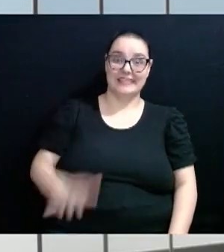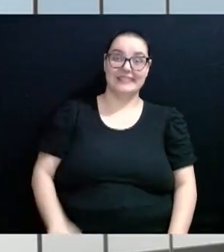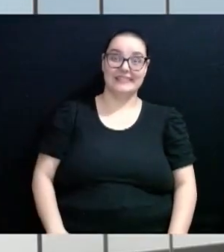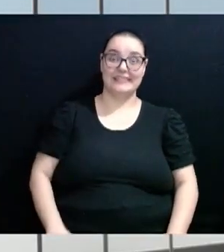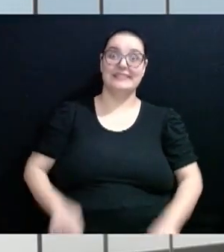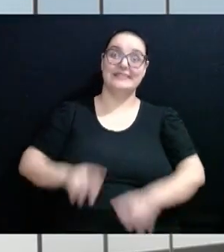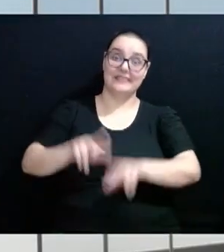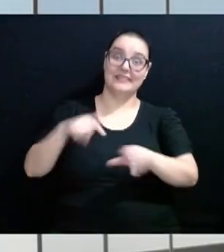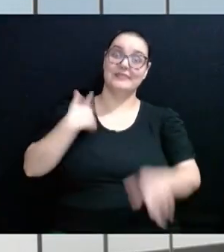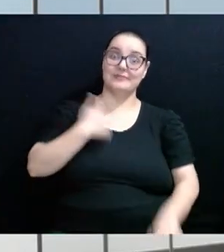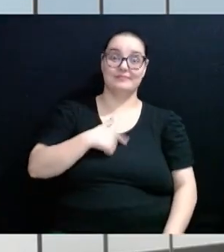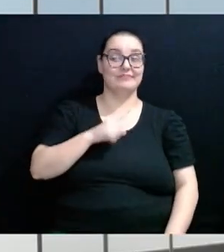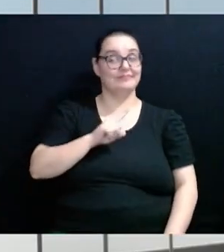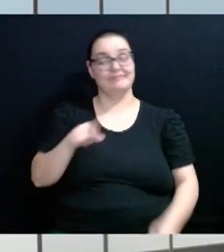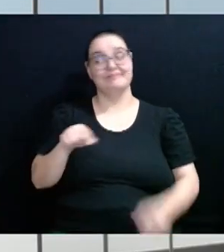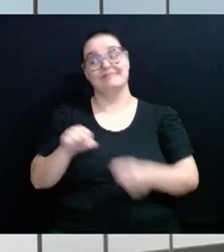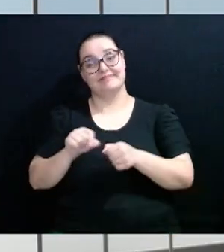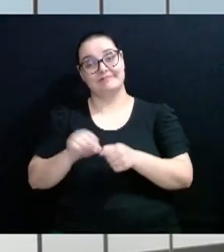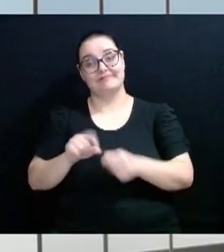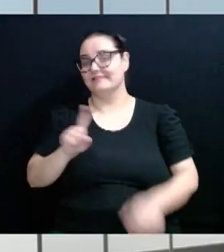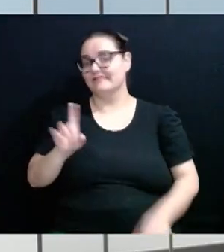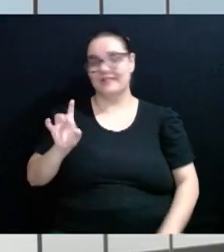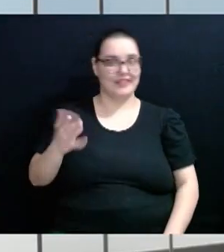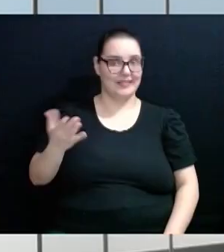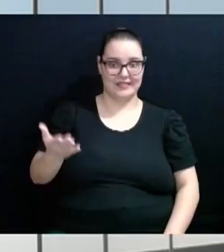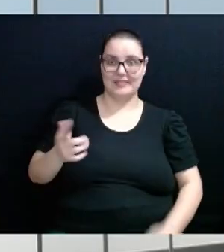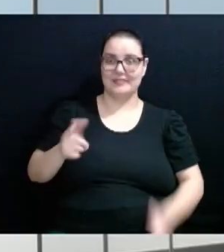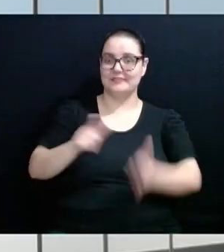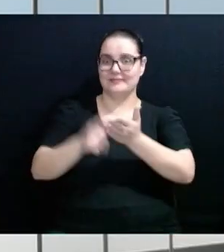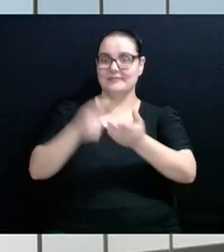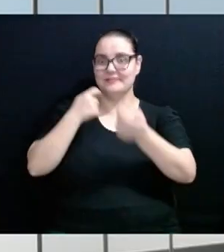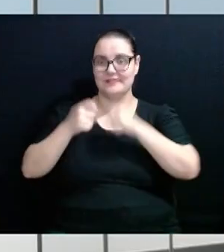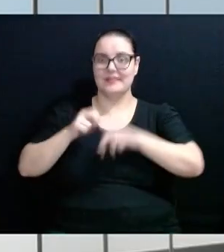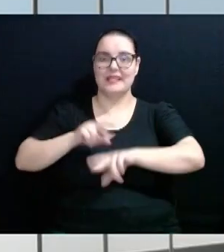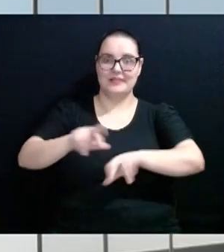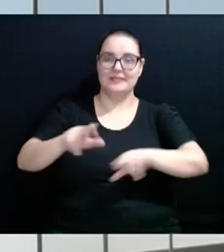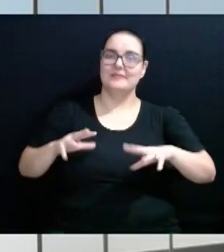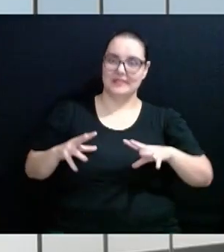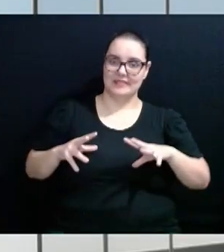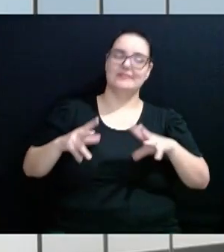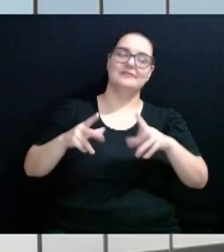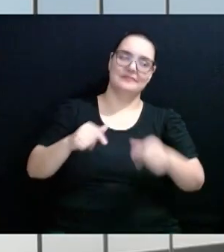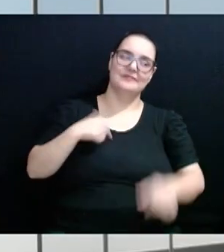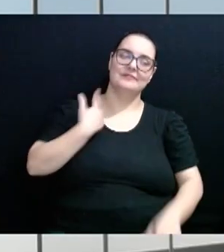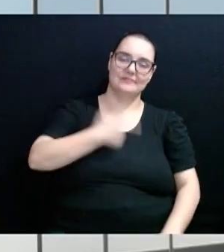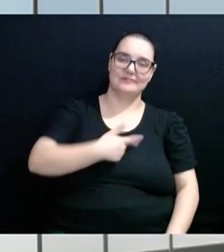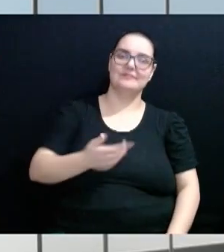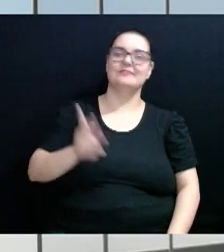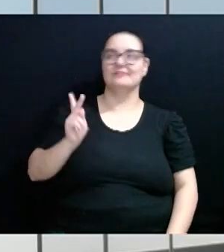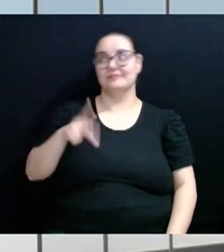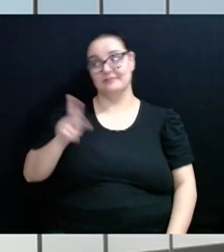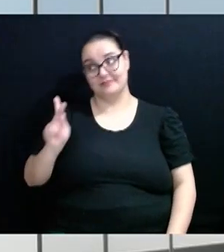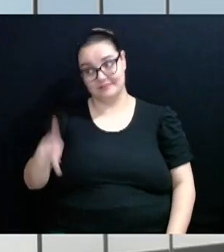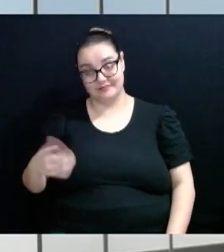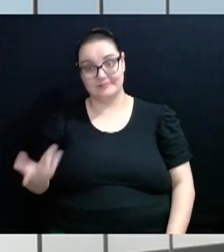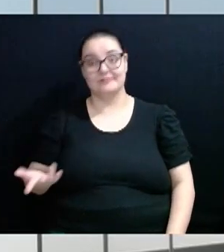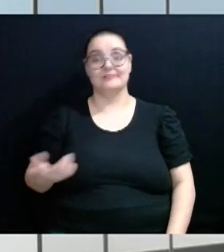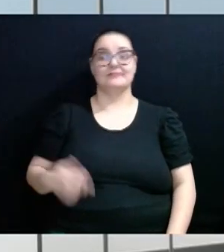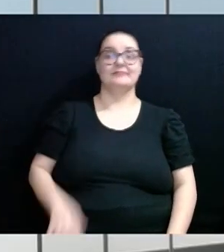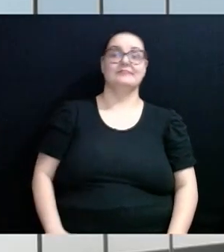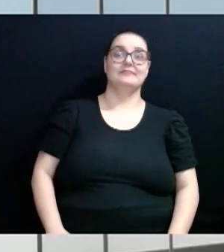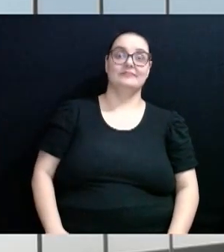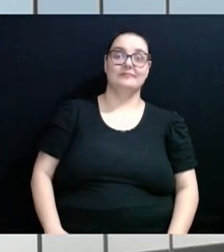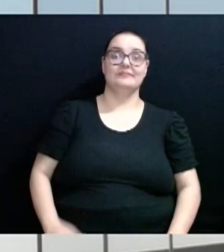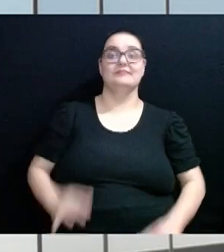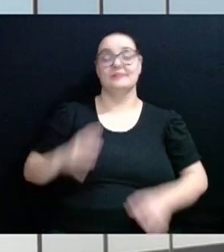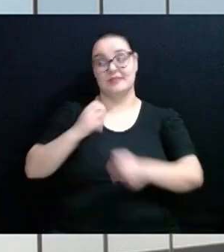temos feito. Isso não vale só para os jornalistas, também vale para, né, os professores, né? Em geral,